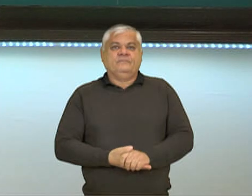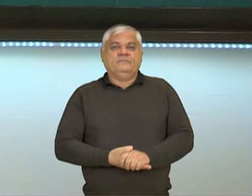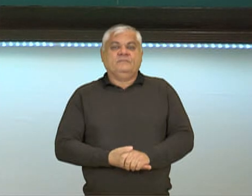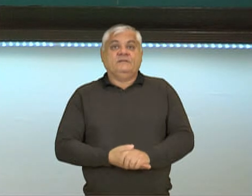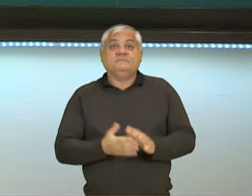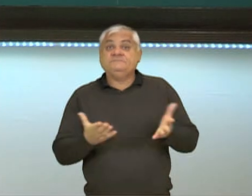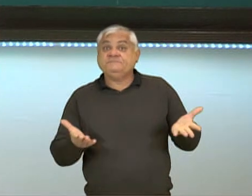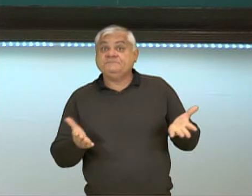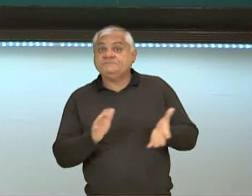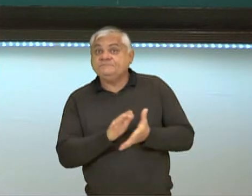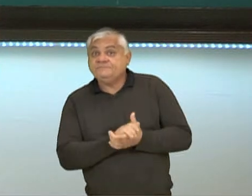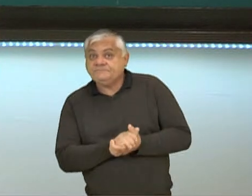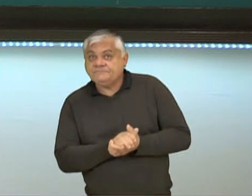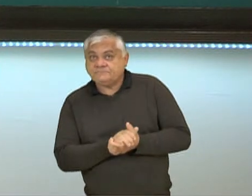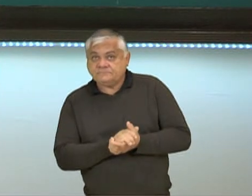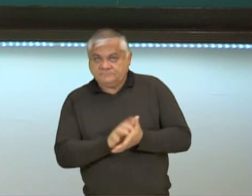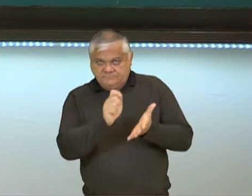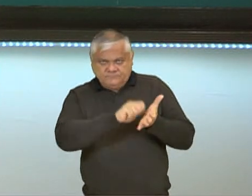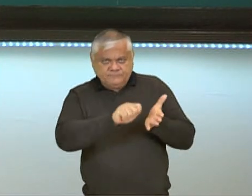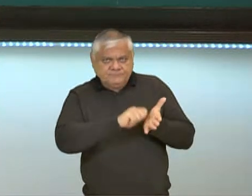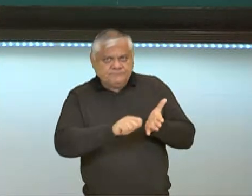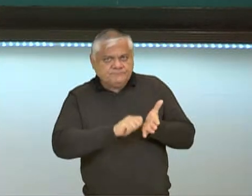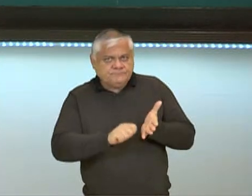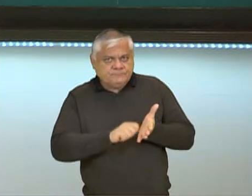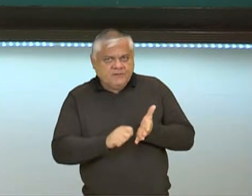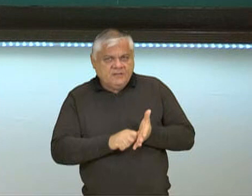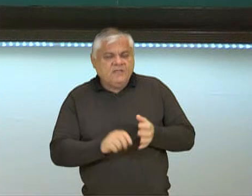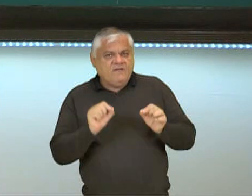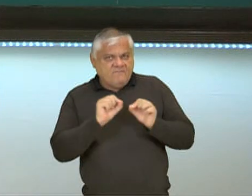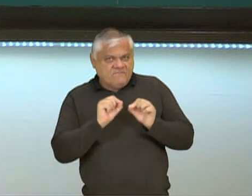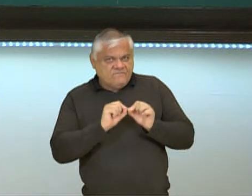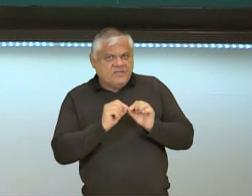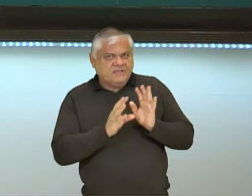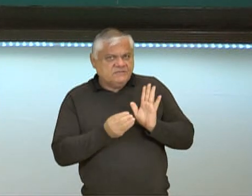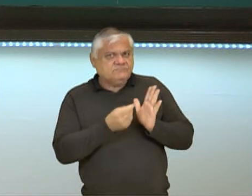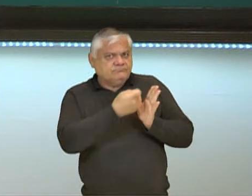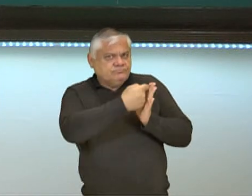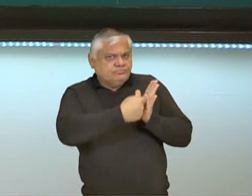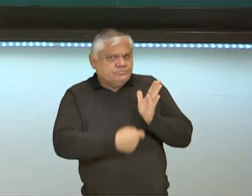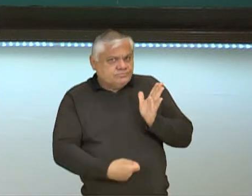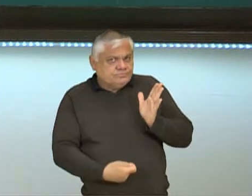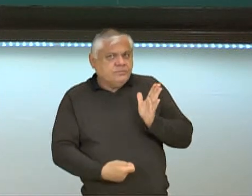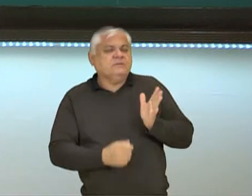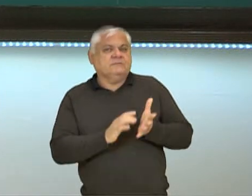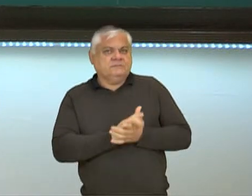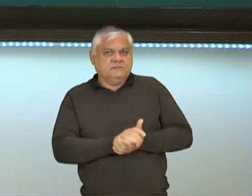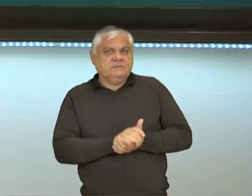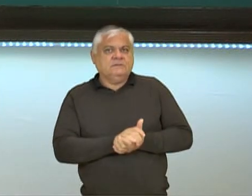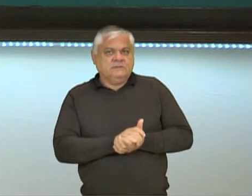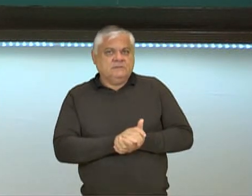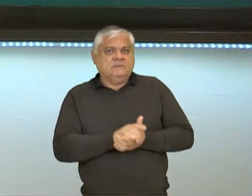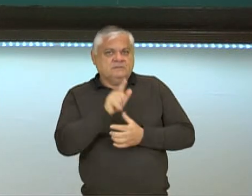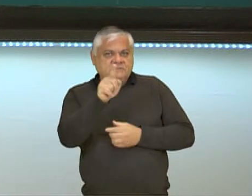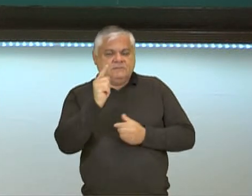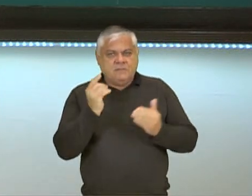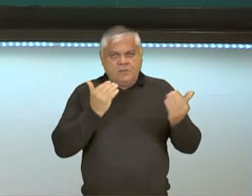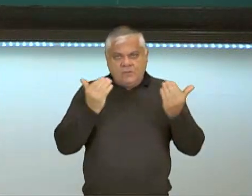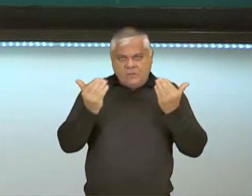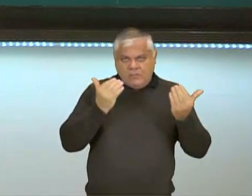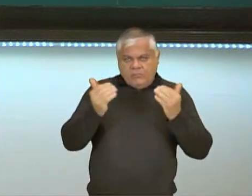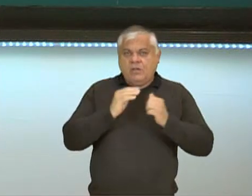E aí, meu povo, anotou aí? Fez o registro dessa questão aí no teu caderno? Fez a comparação